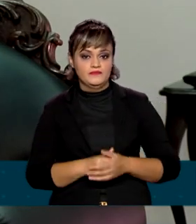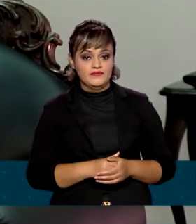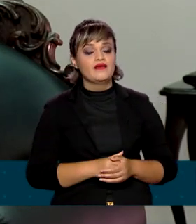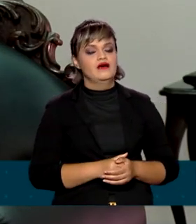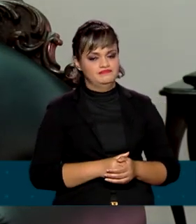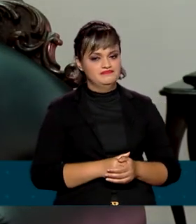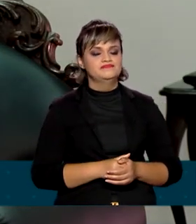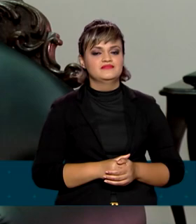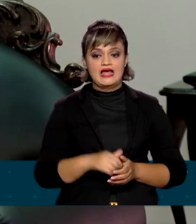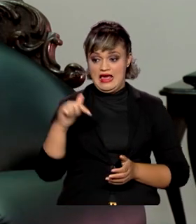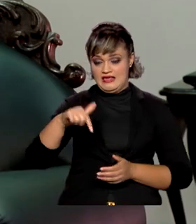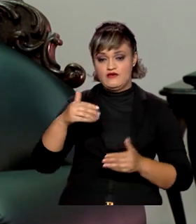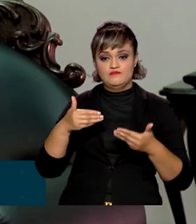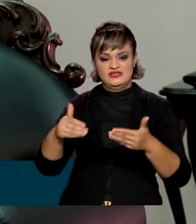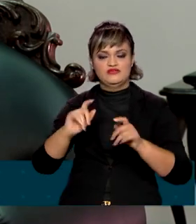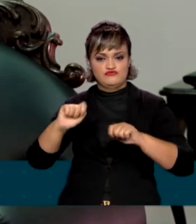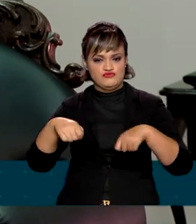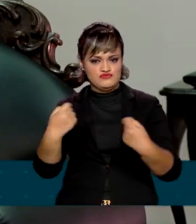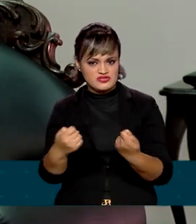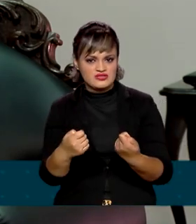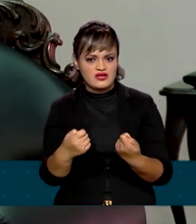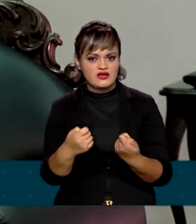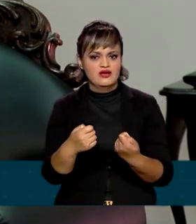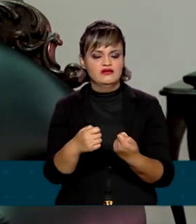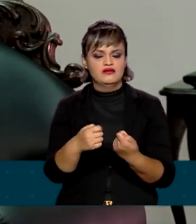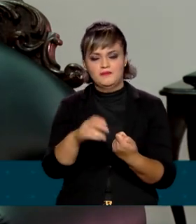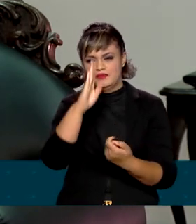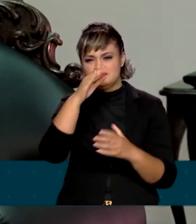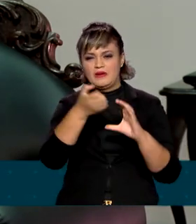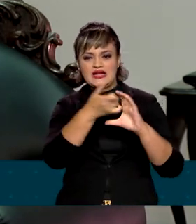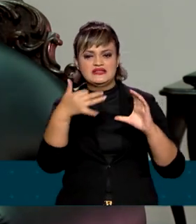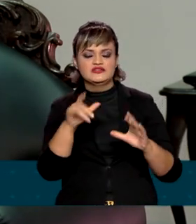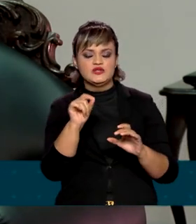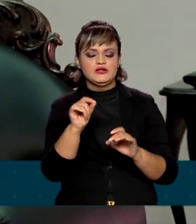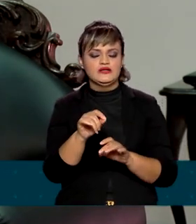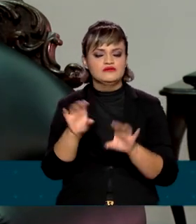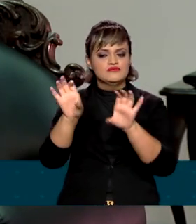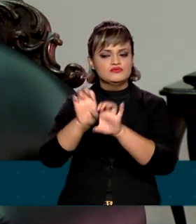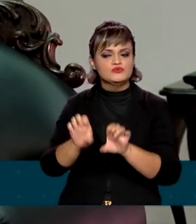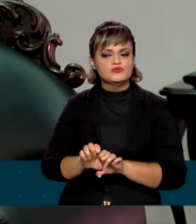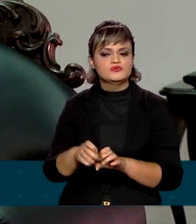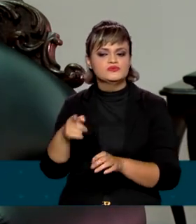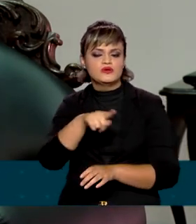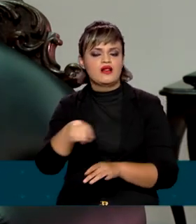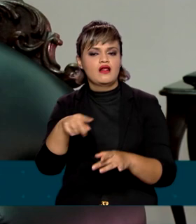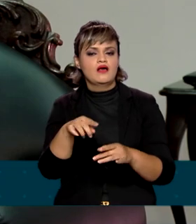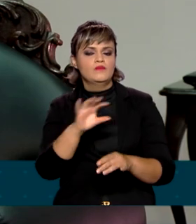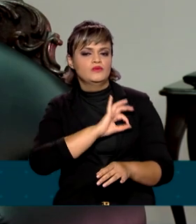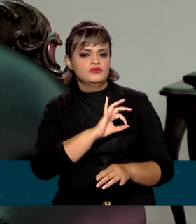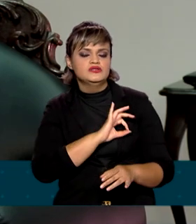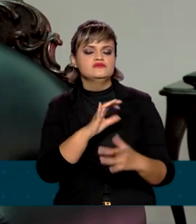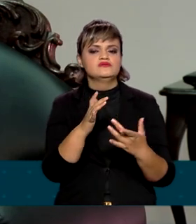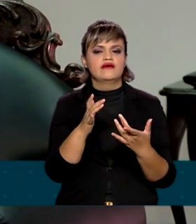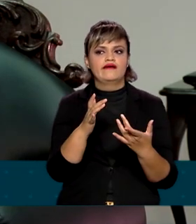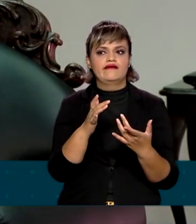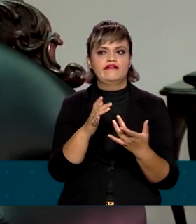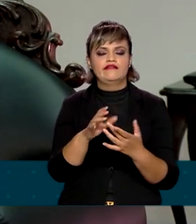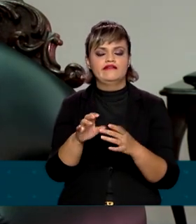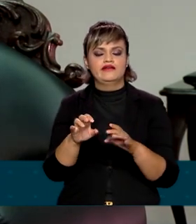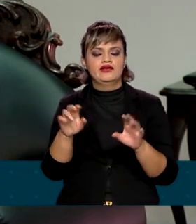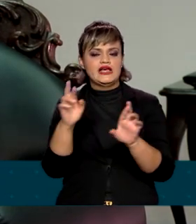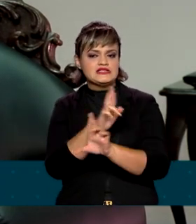principais funções aqui do Ministério da Justiça é uma das principais atribuições é estruturar as polícias estruturais se a